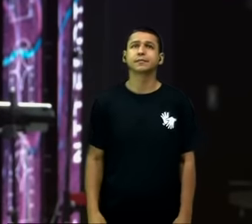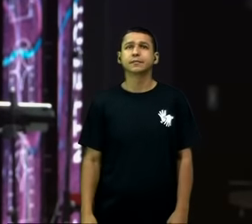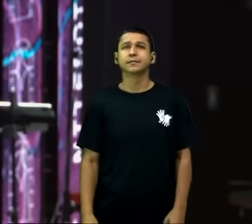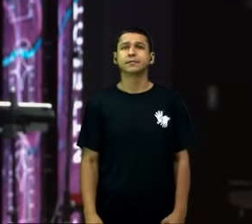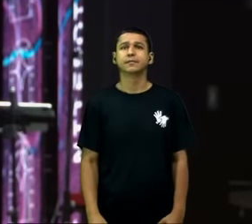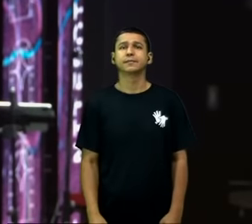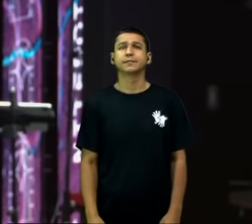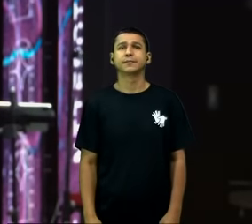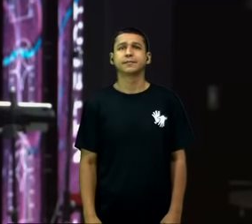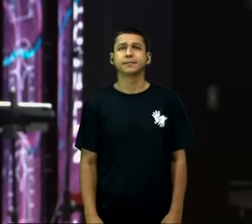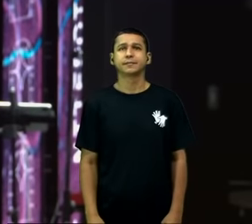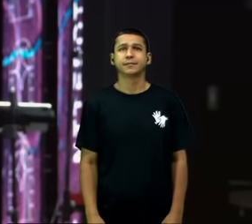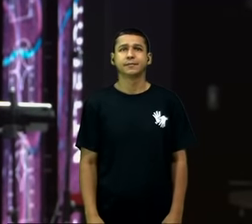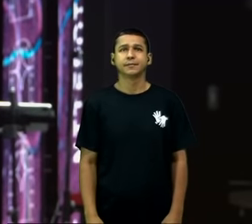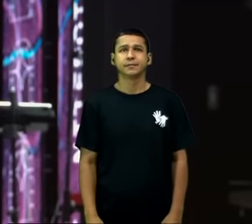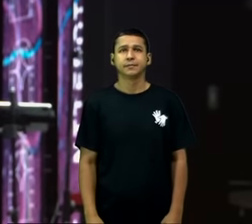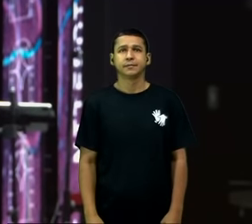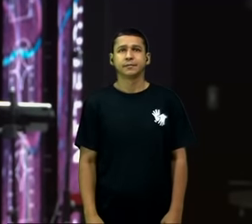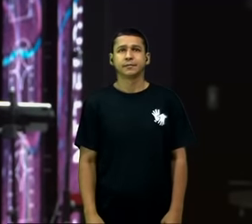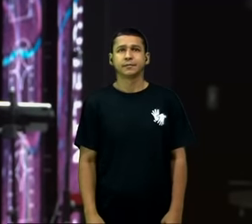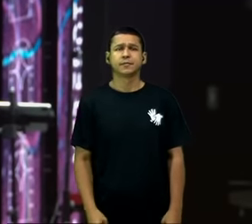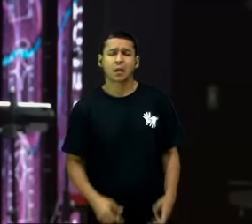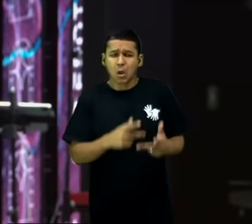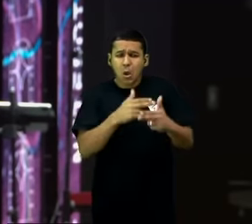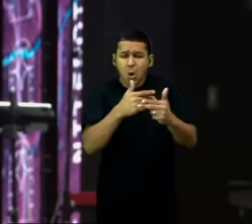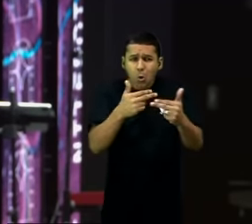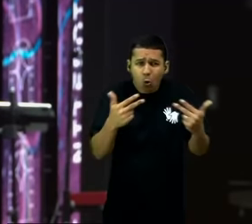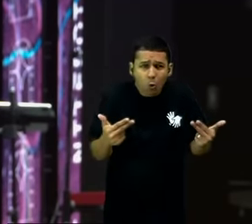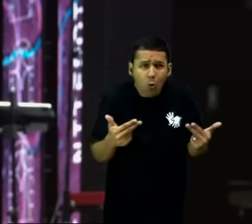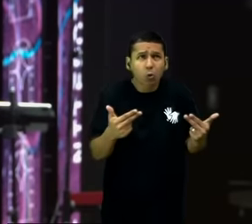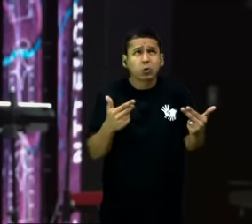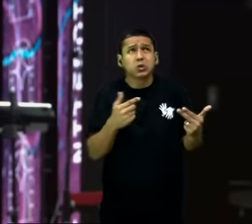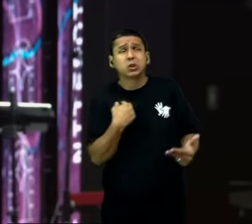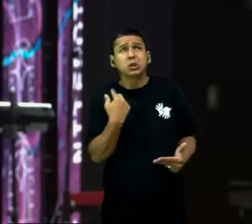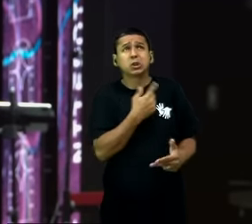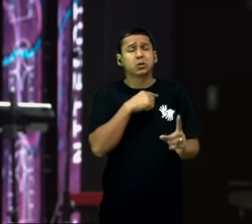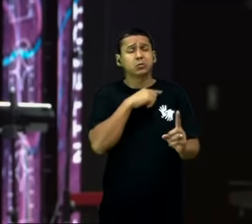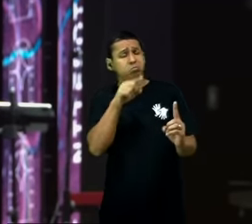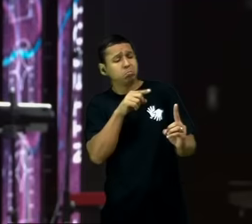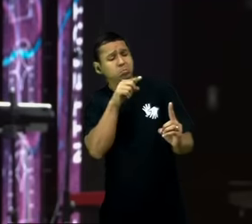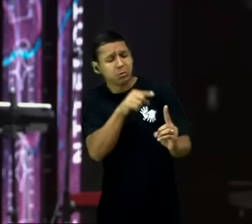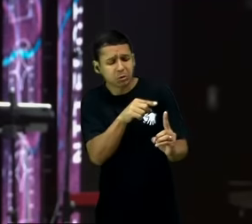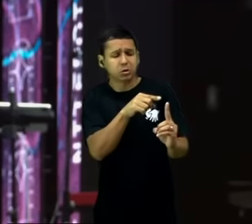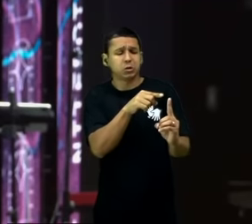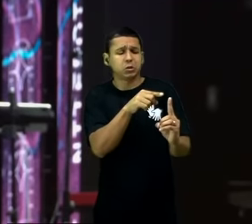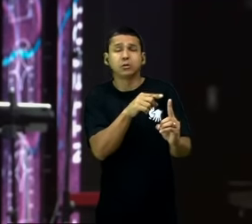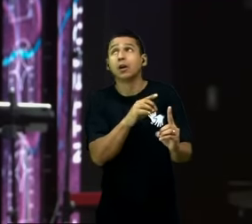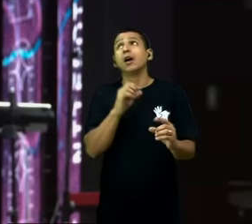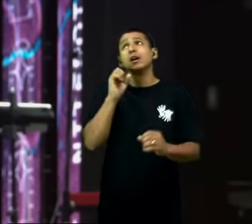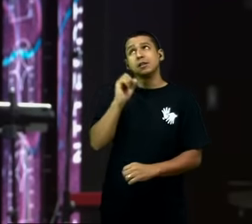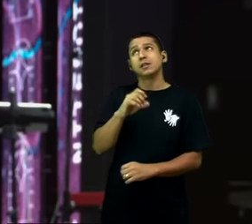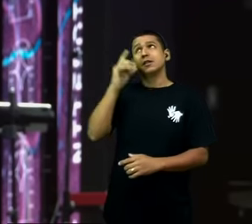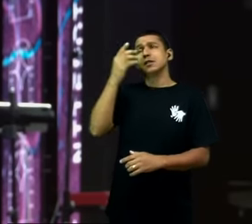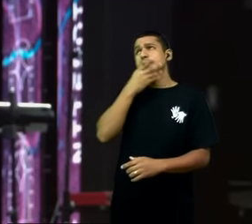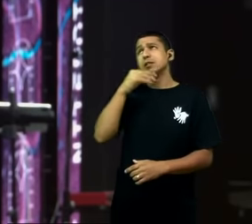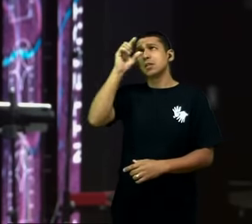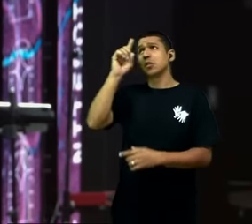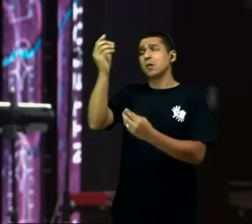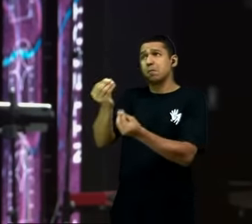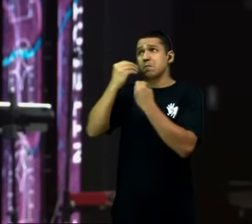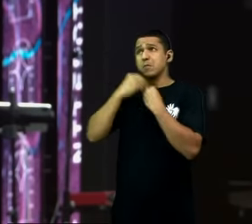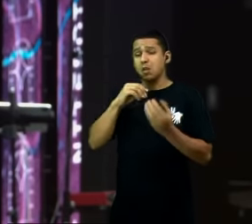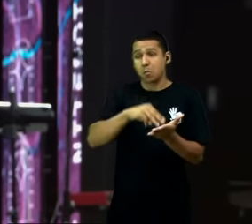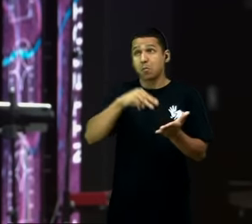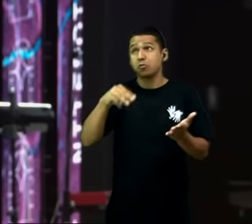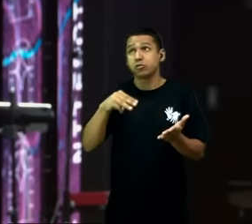afronta. De coisas que a gente está colocando como alvo no coração e está dizendo assim: Senhor, se tu me der um ministério assim, você vai ver o que eu vou fazer.